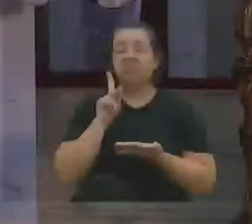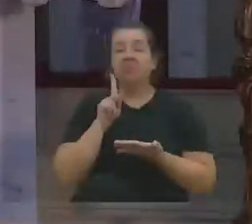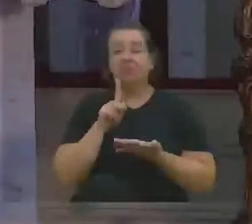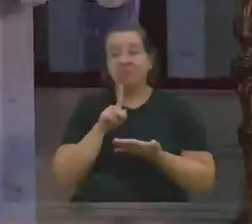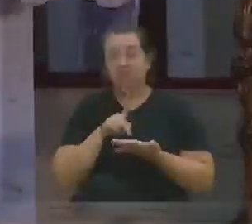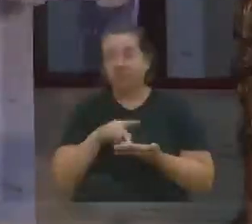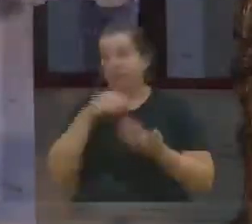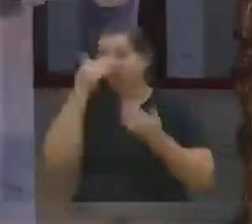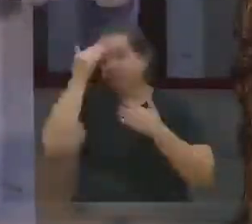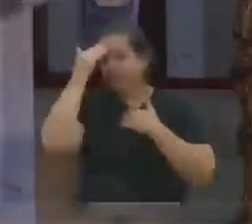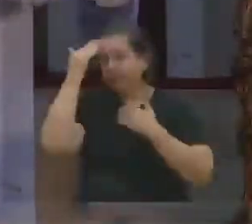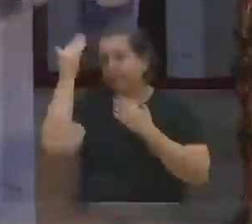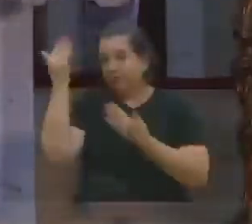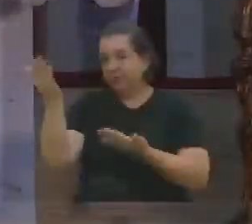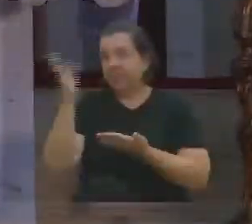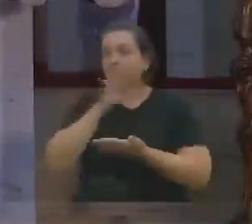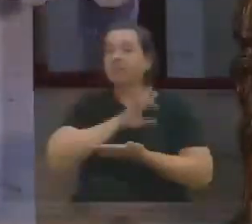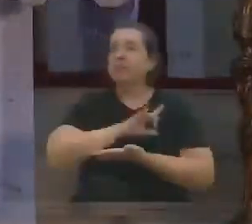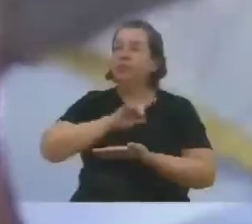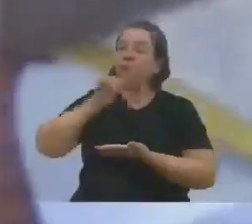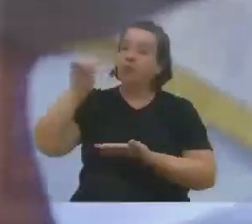com certeza